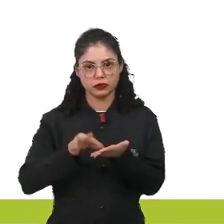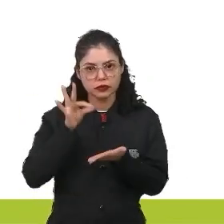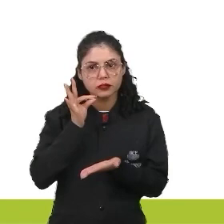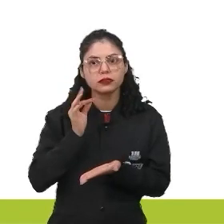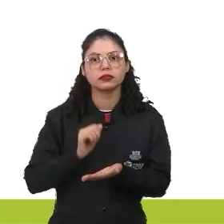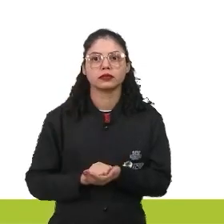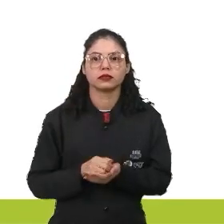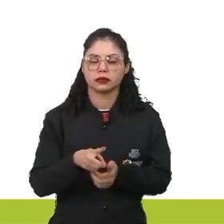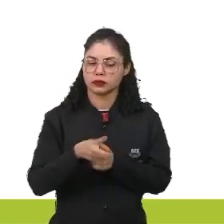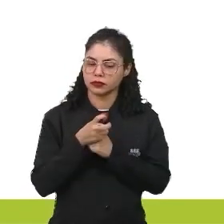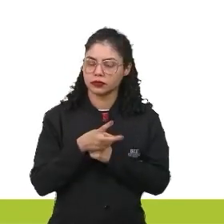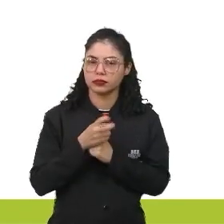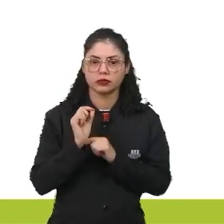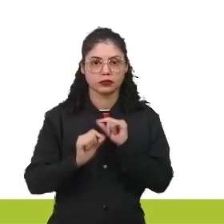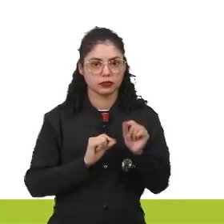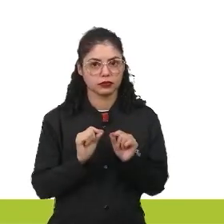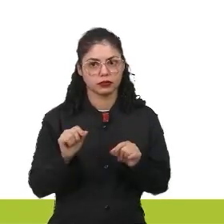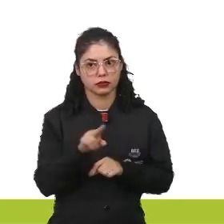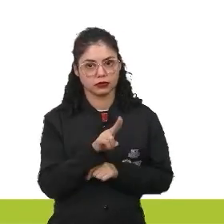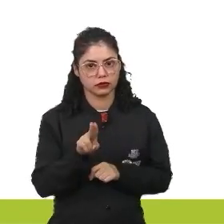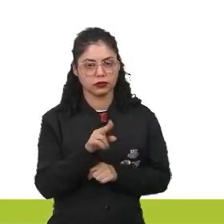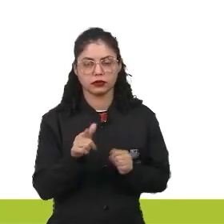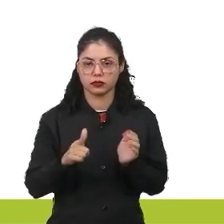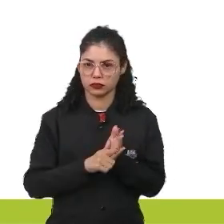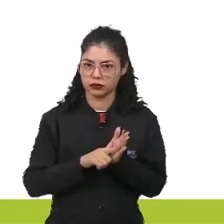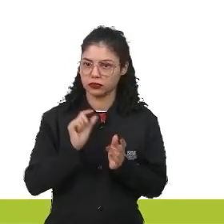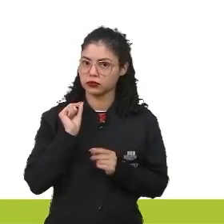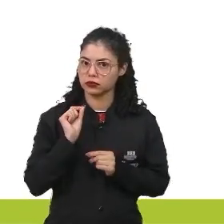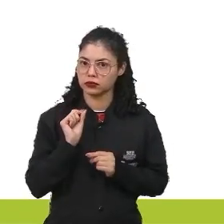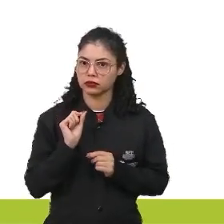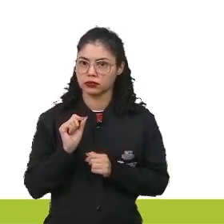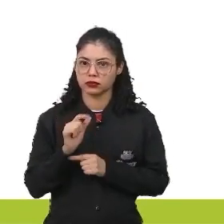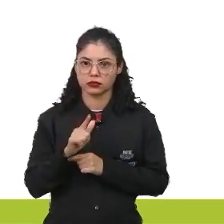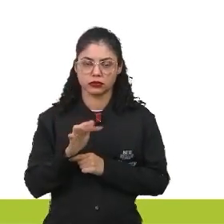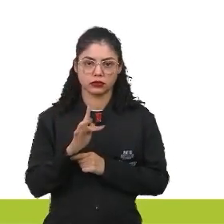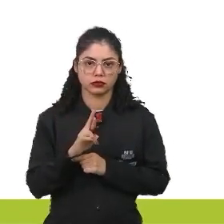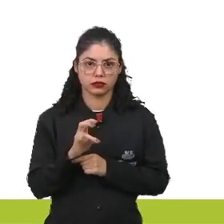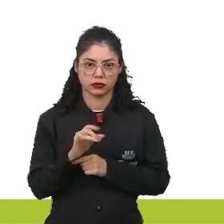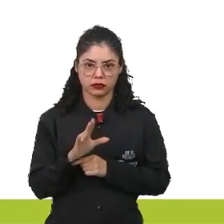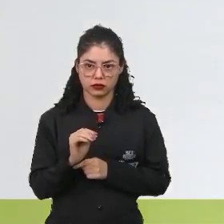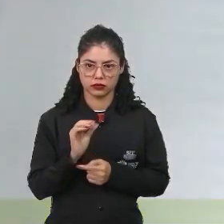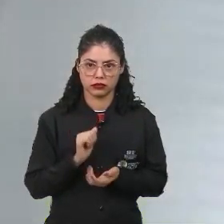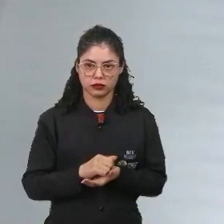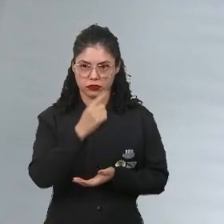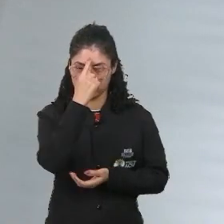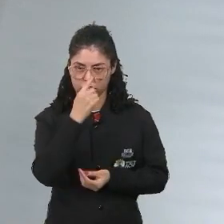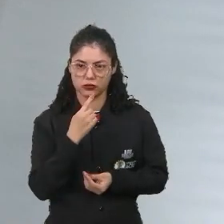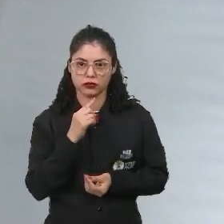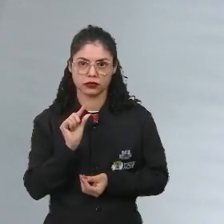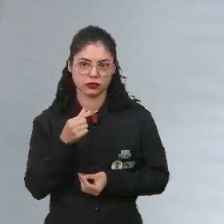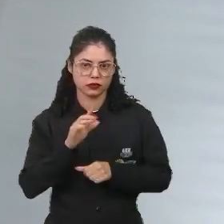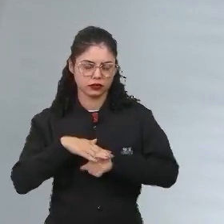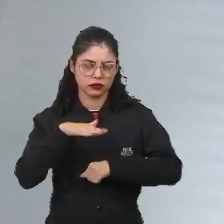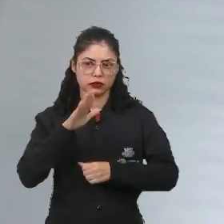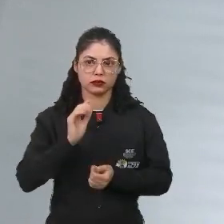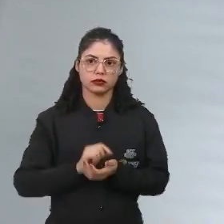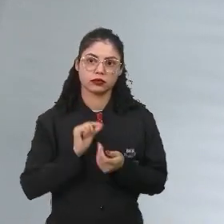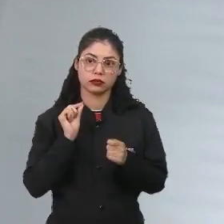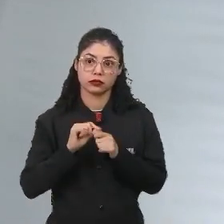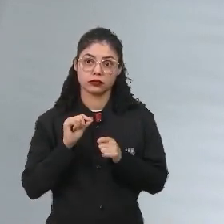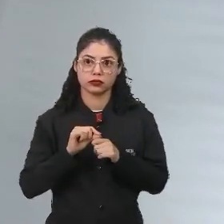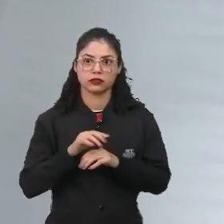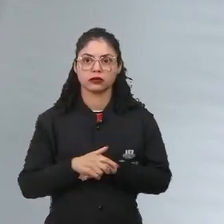parte de filtração do café, chamado aquele papel filtro. E aqui na imagem, um pouquinho mais